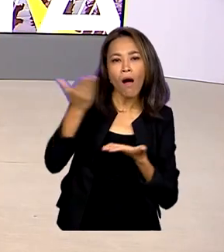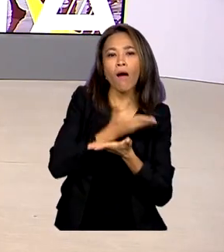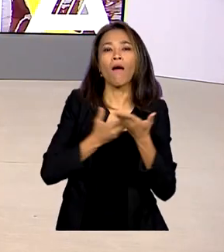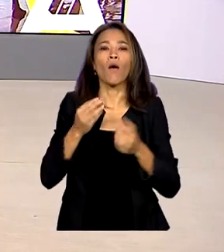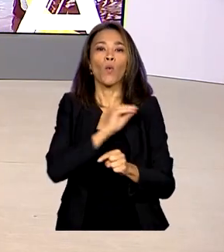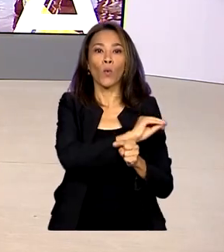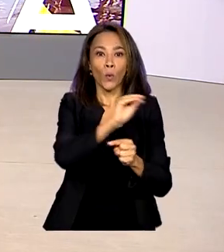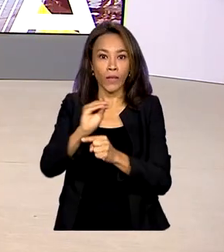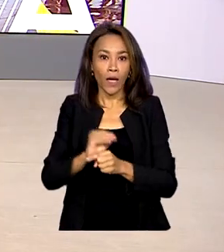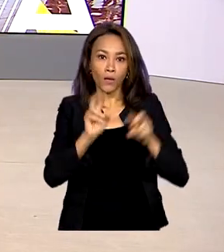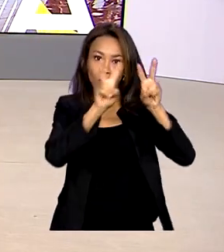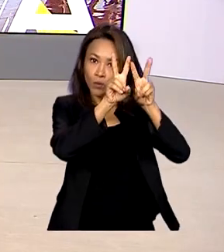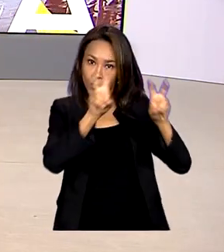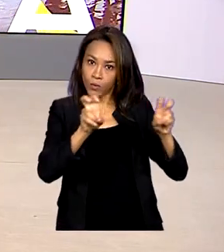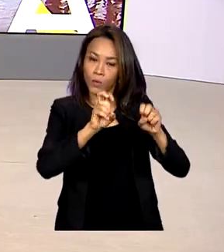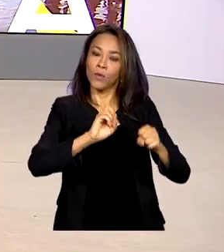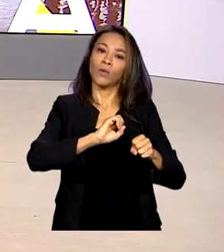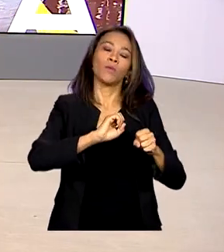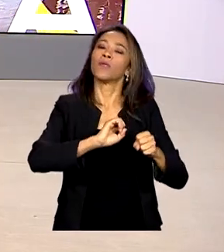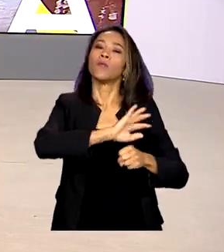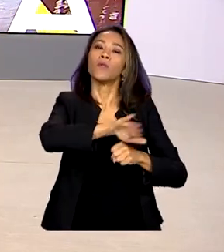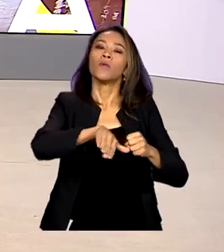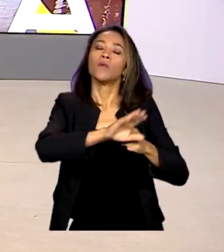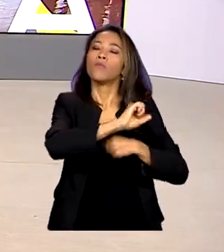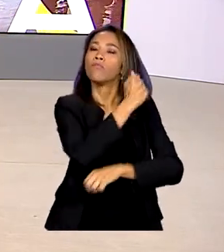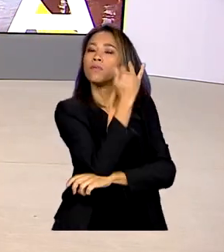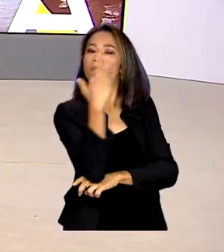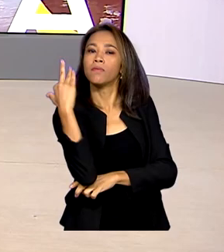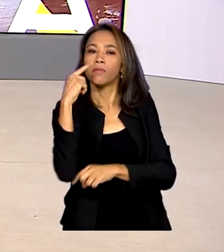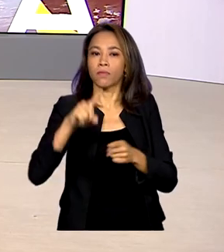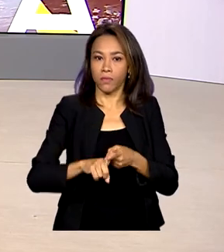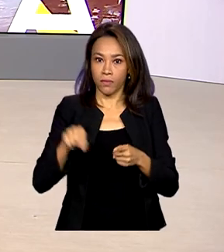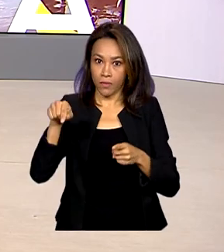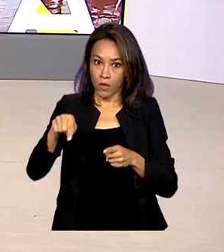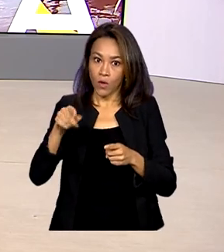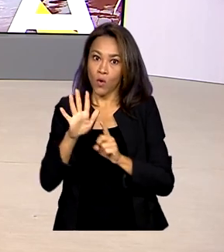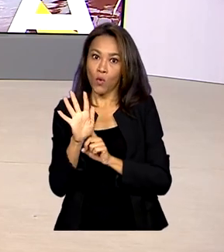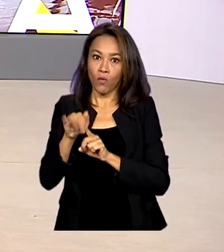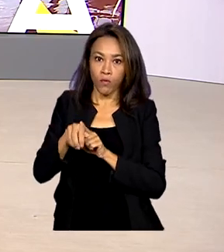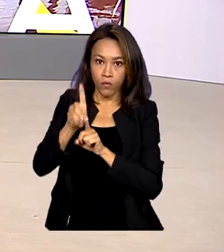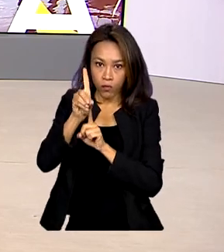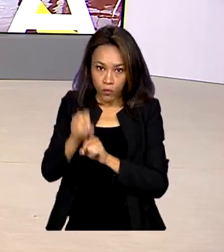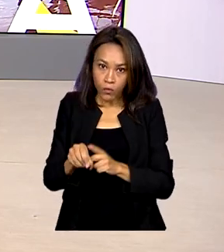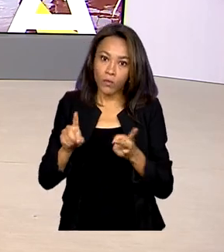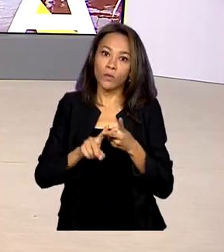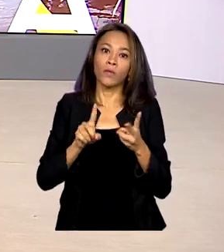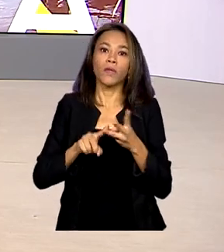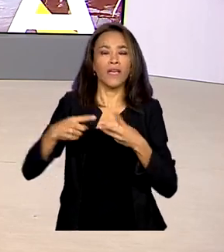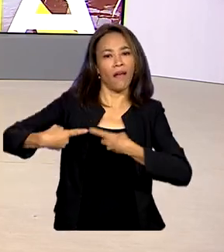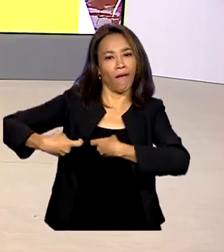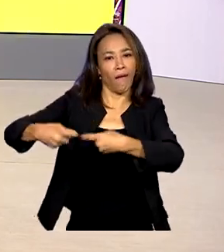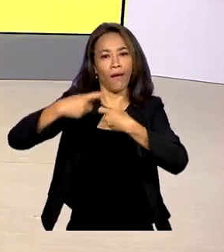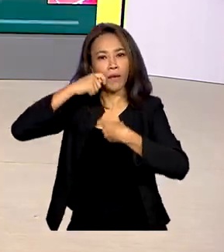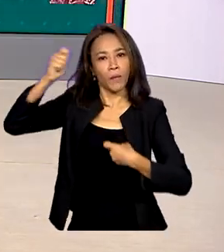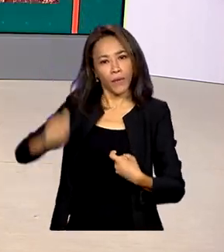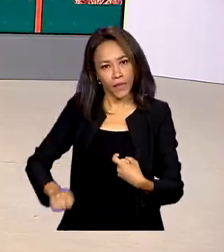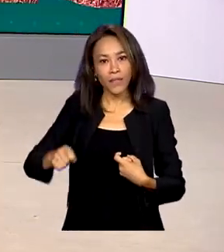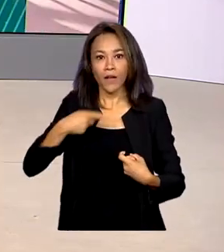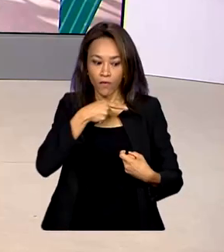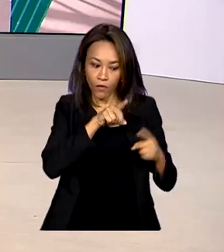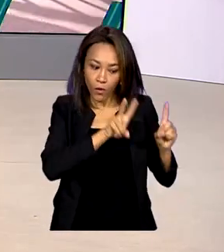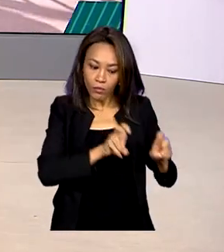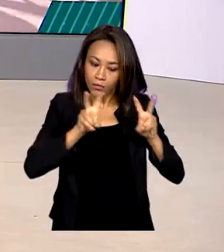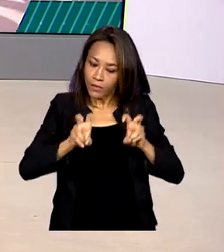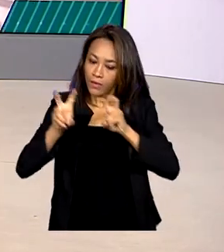meio ambiente, o Fundo Amazônia e a guerra na Ucrânia foram alguns assuntos tratados